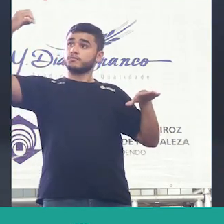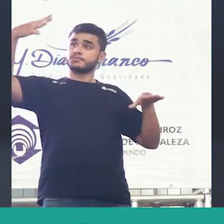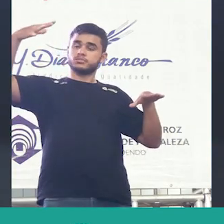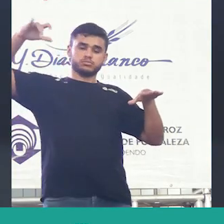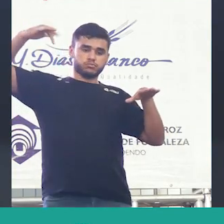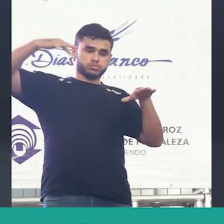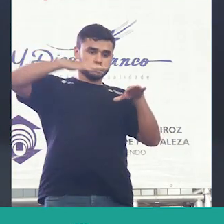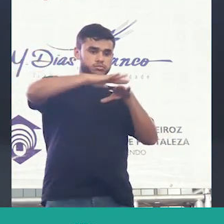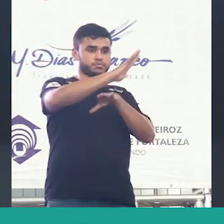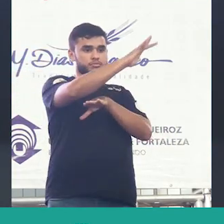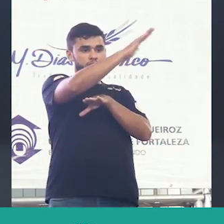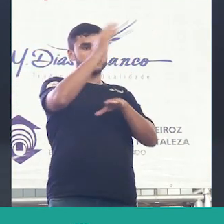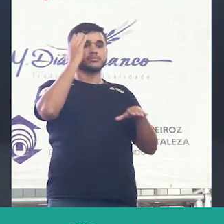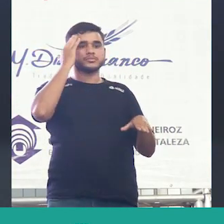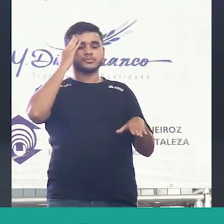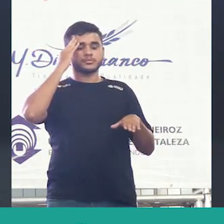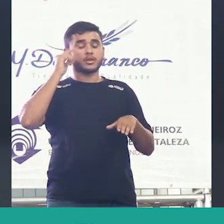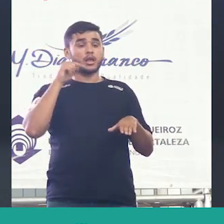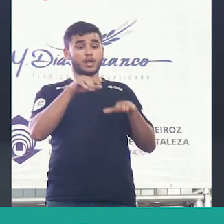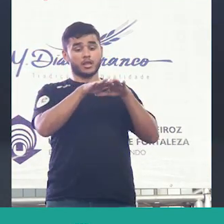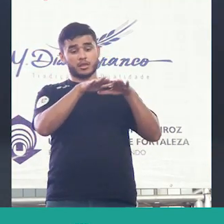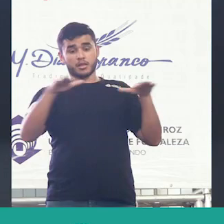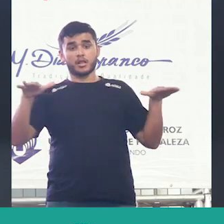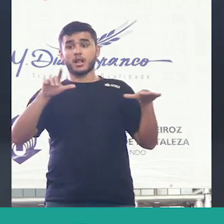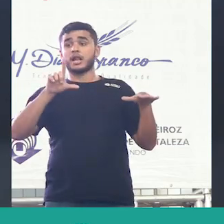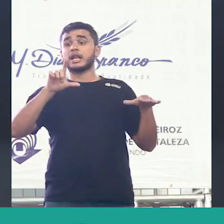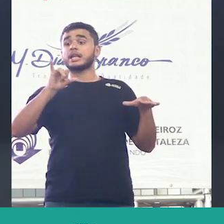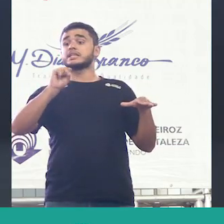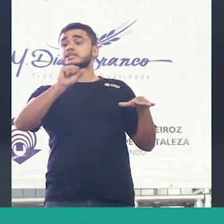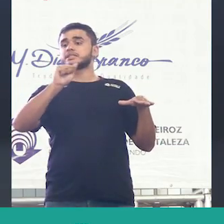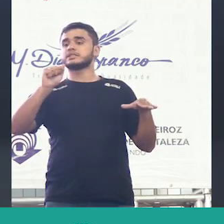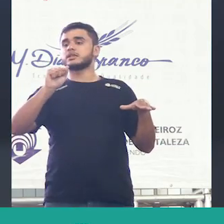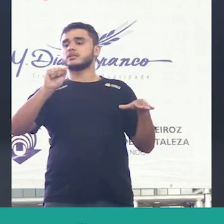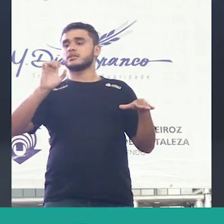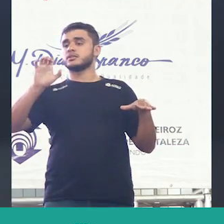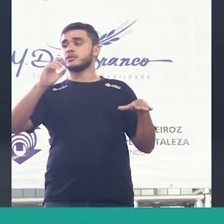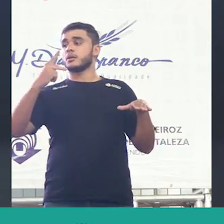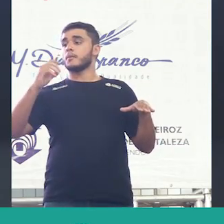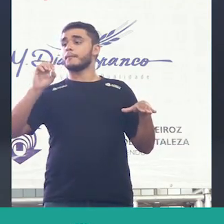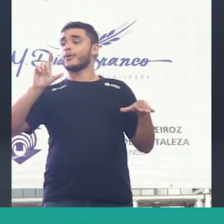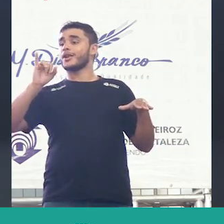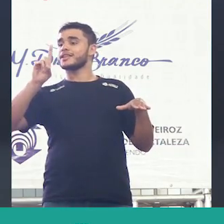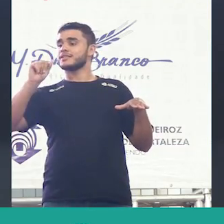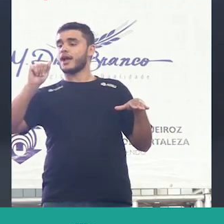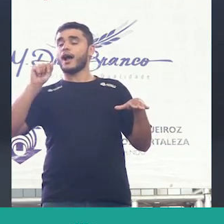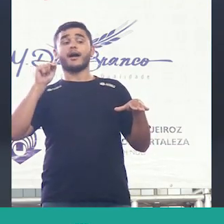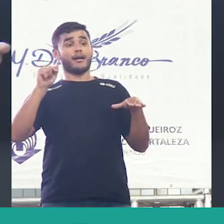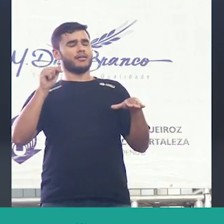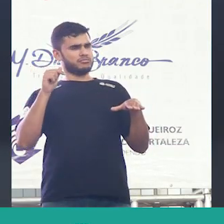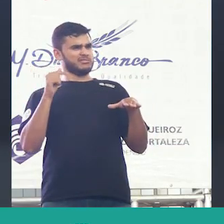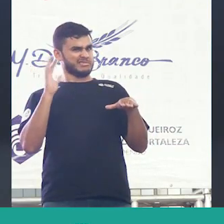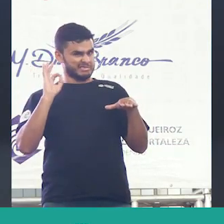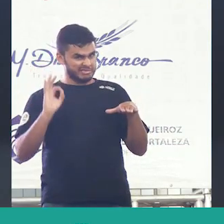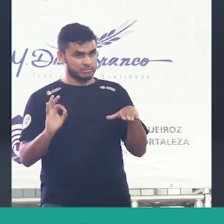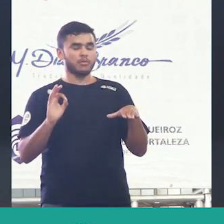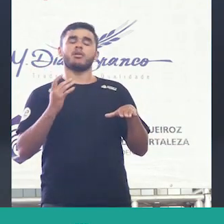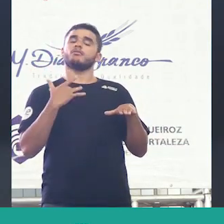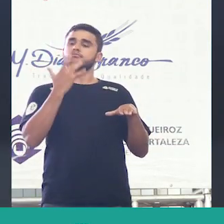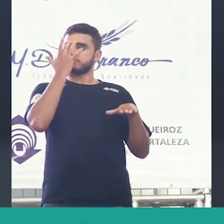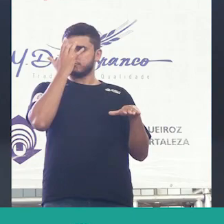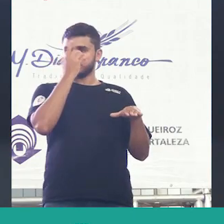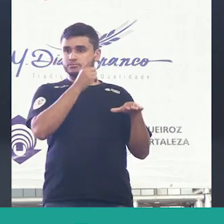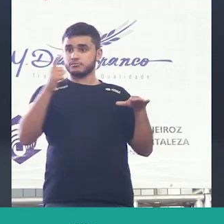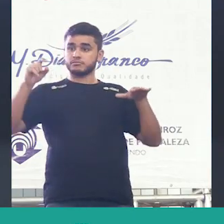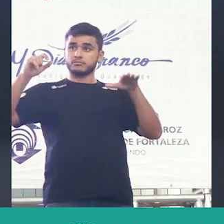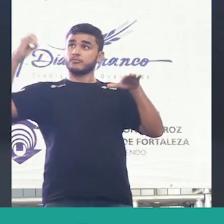lanterna. Por quê? Porque essa superfície metálica ela é lisa e polida. Aí você vê a imagem do objeto incidente.